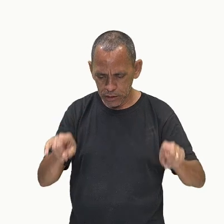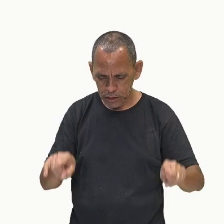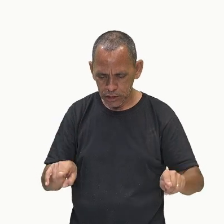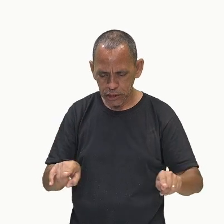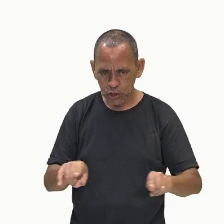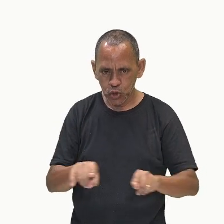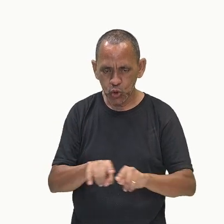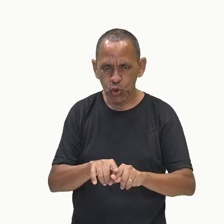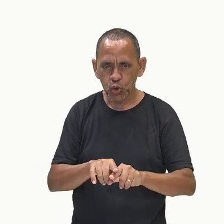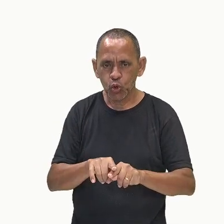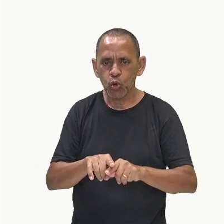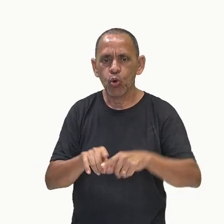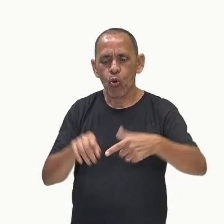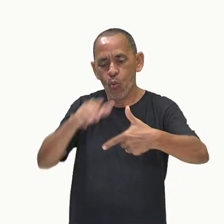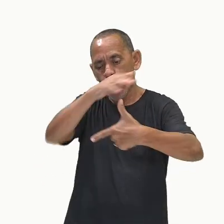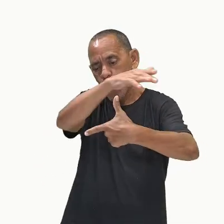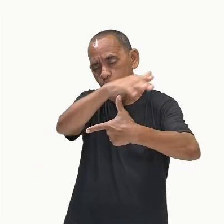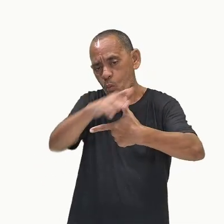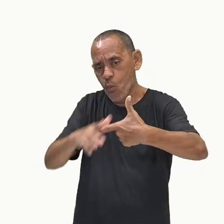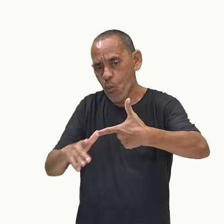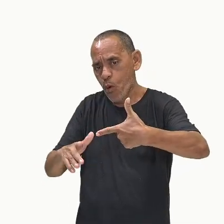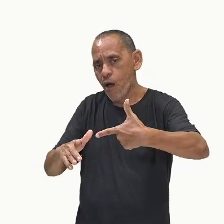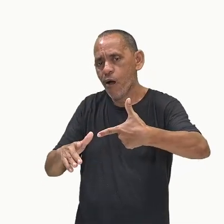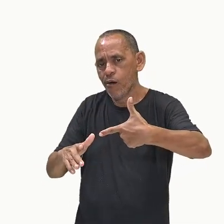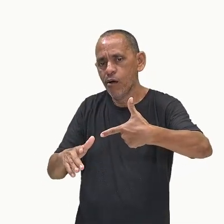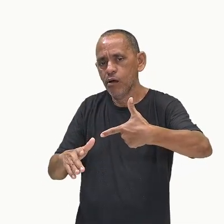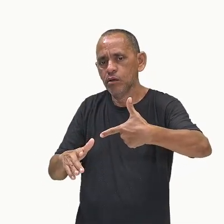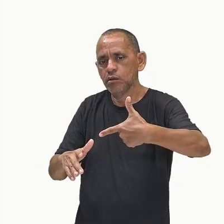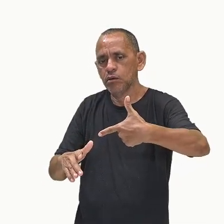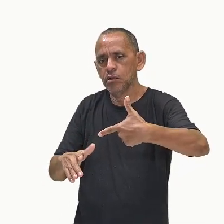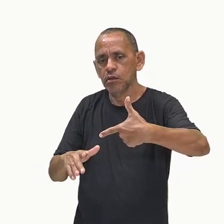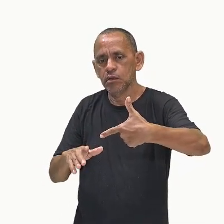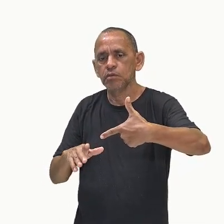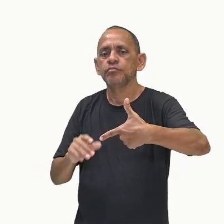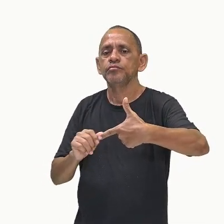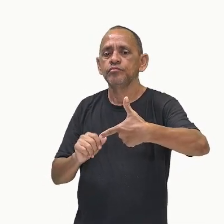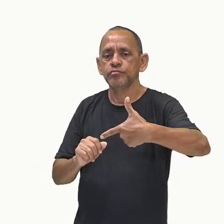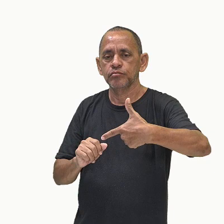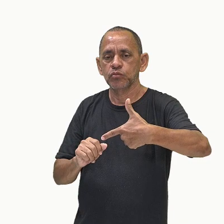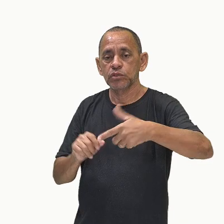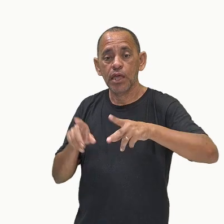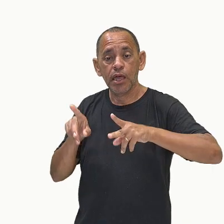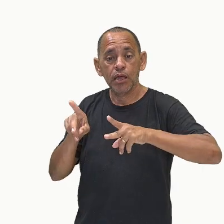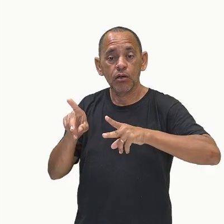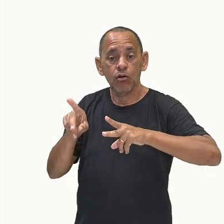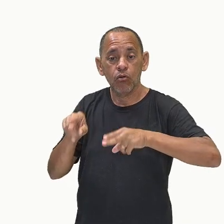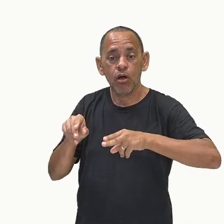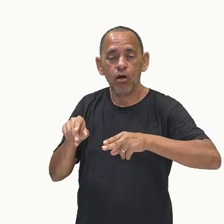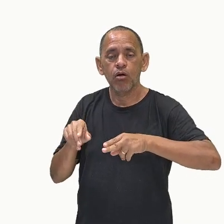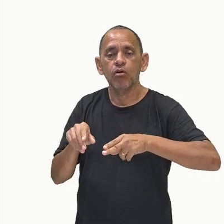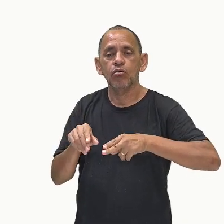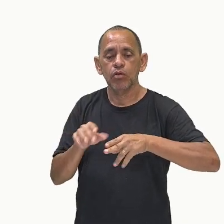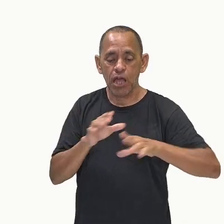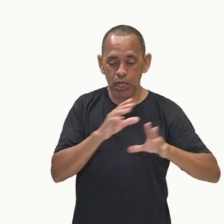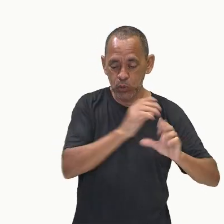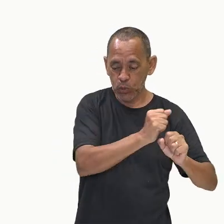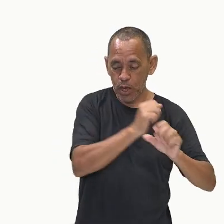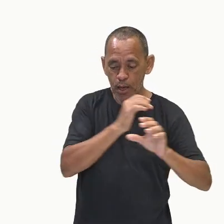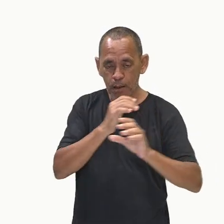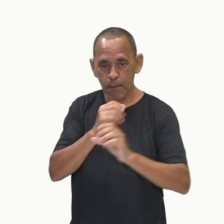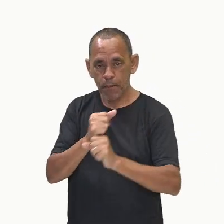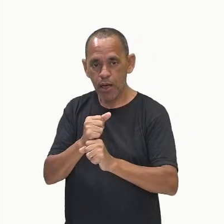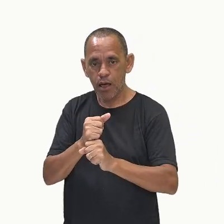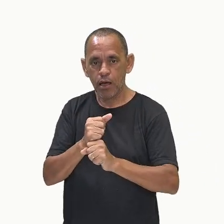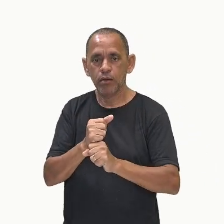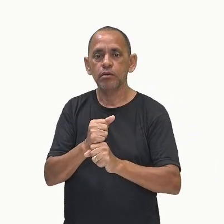ao quadrado, né, é igual à soma do quadrado dos outros dois